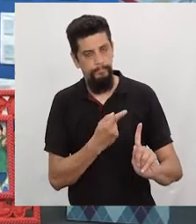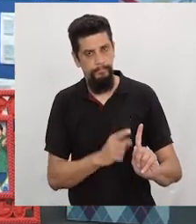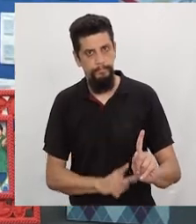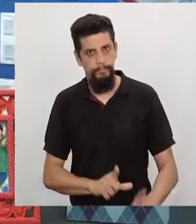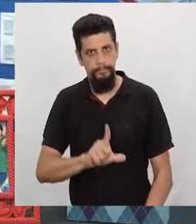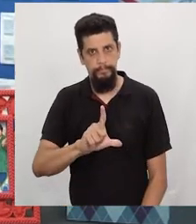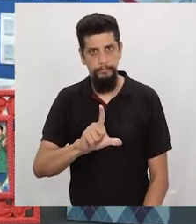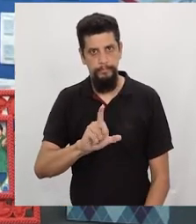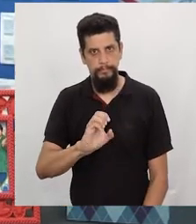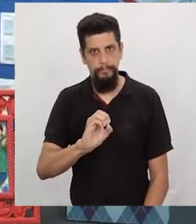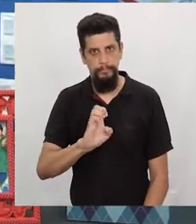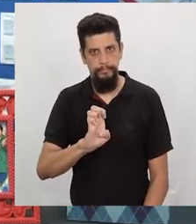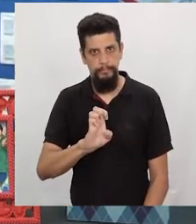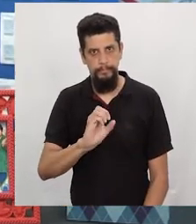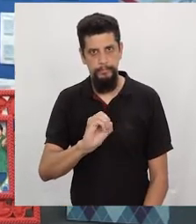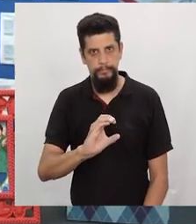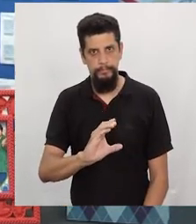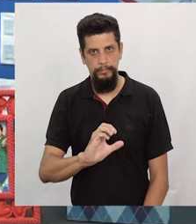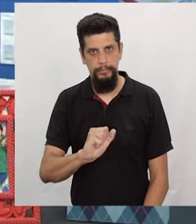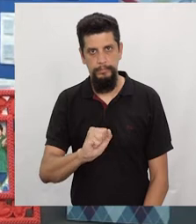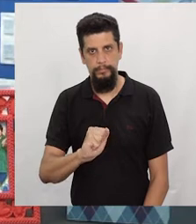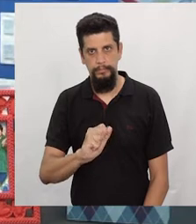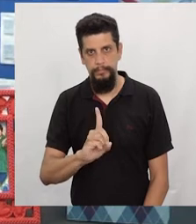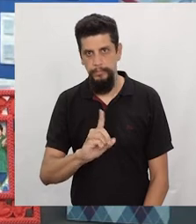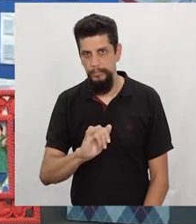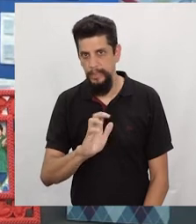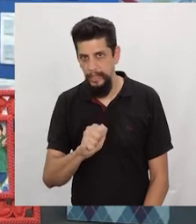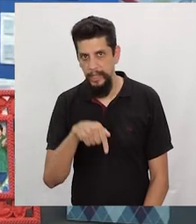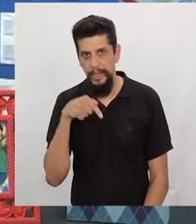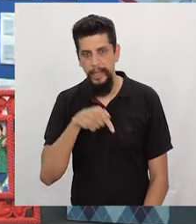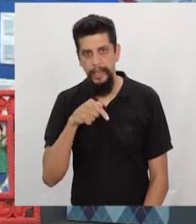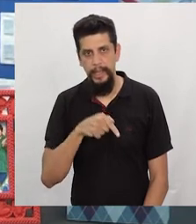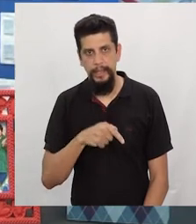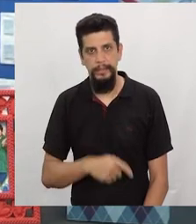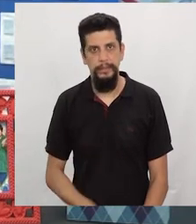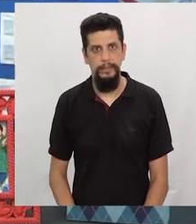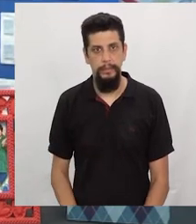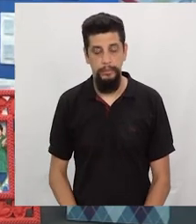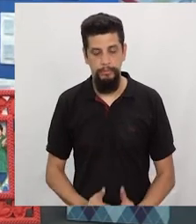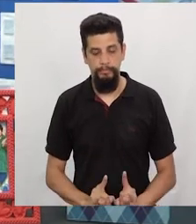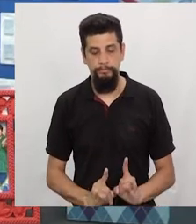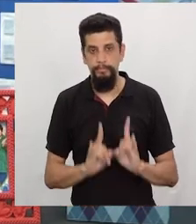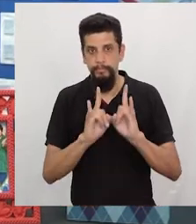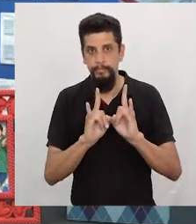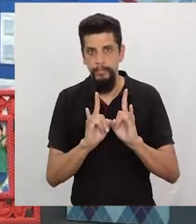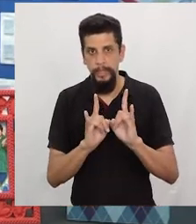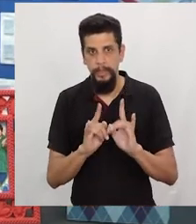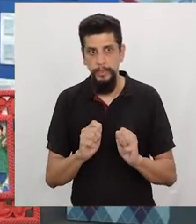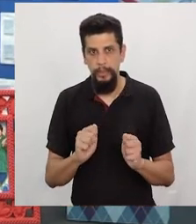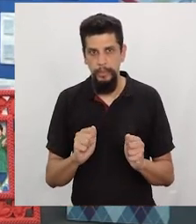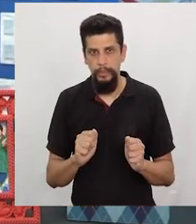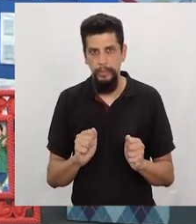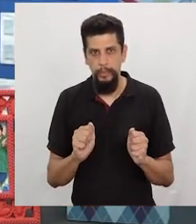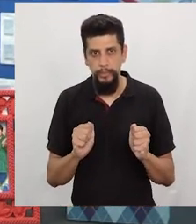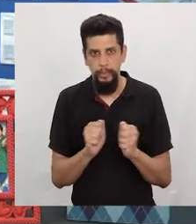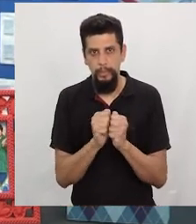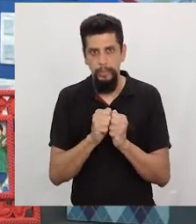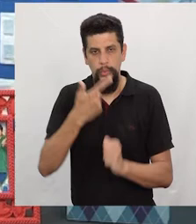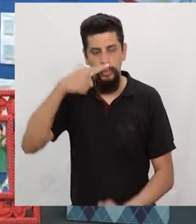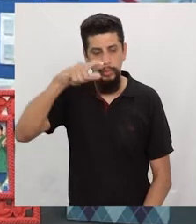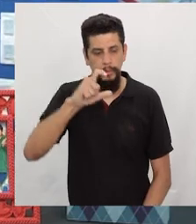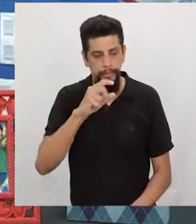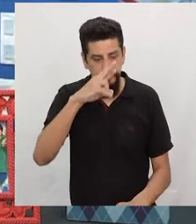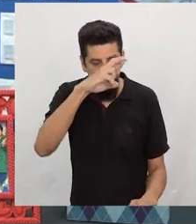dona Leocádia. Sim, a síndica do prédio. Mas eu, juntamente com os outros